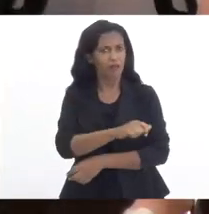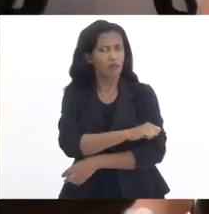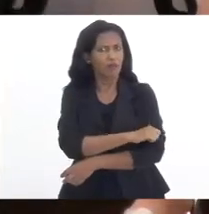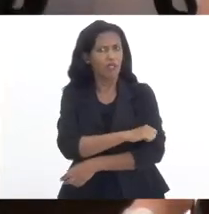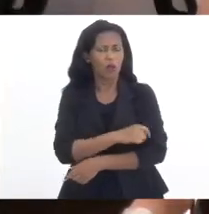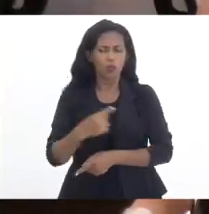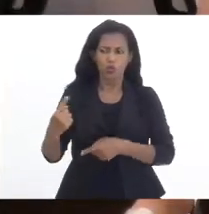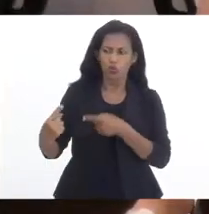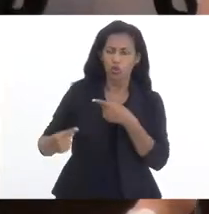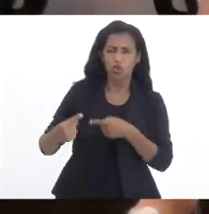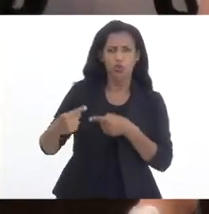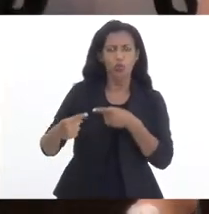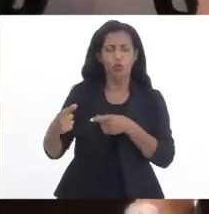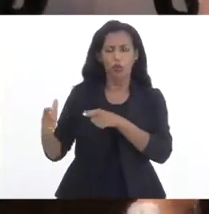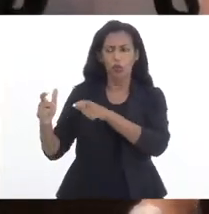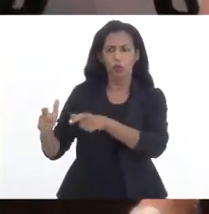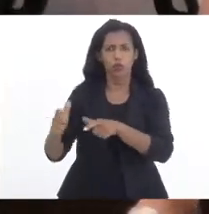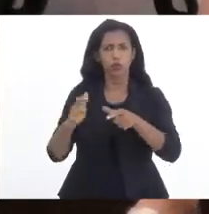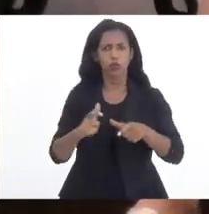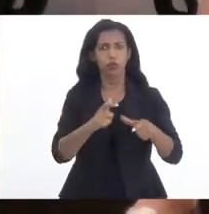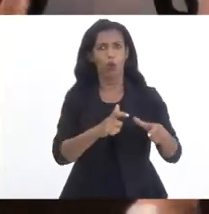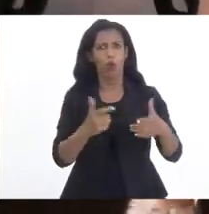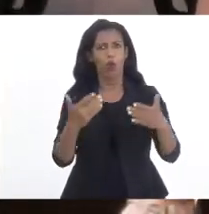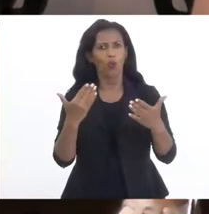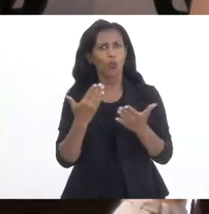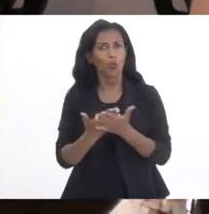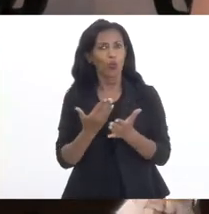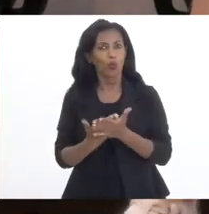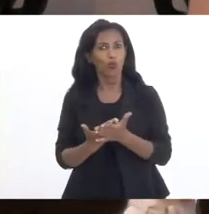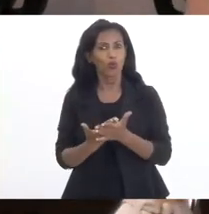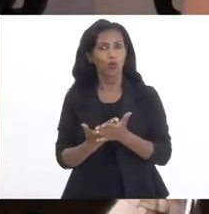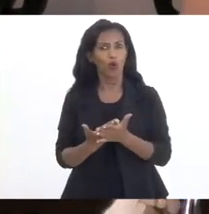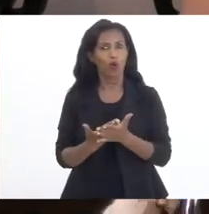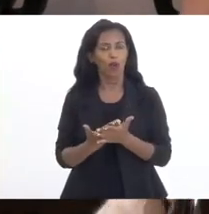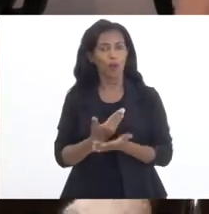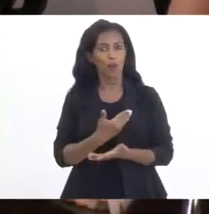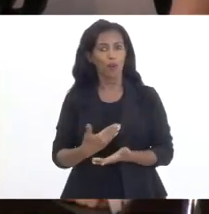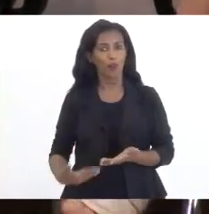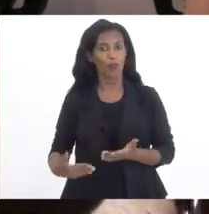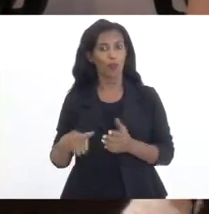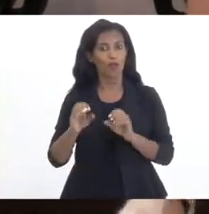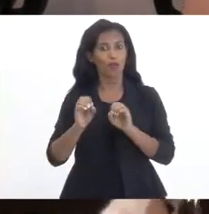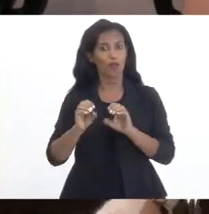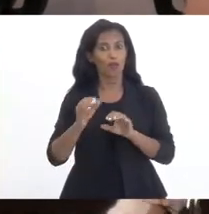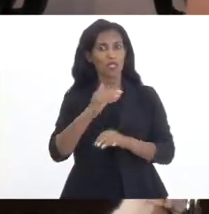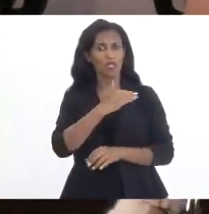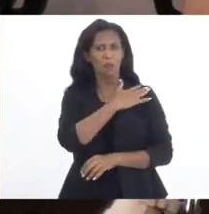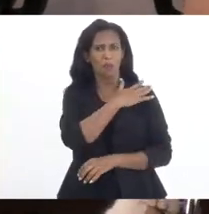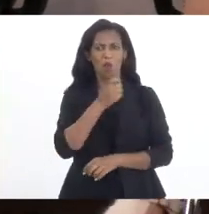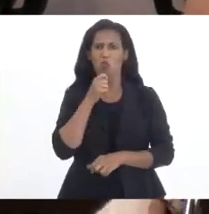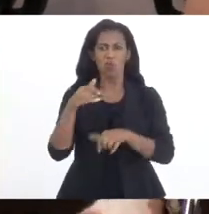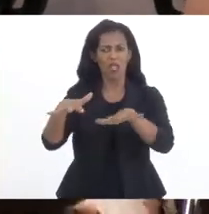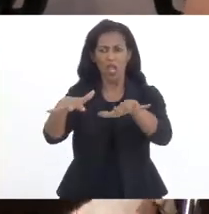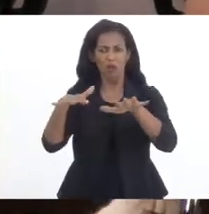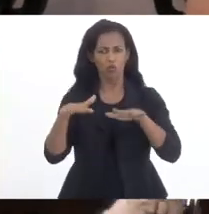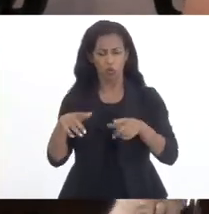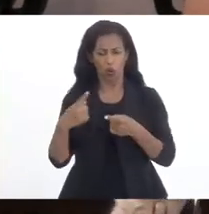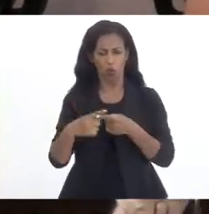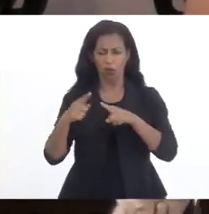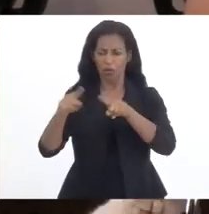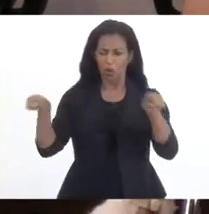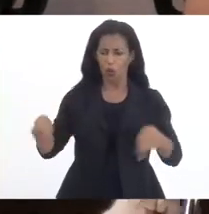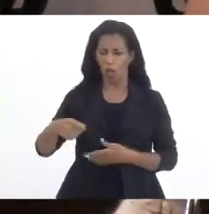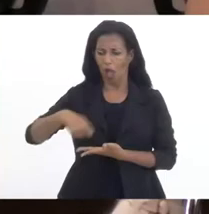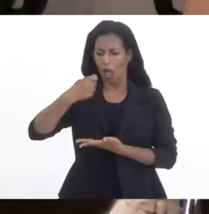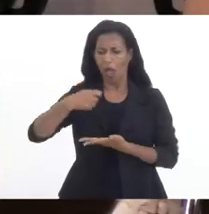disputando espaço com uma escola pública do ensino médio. sem auditório, sem refeitório, não